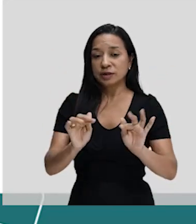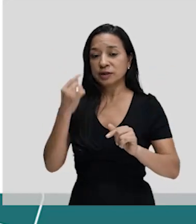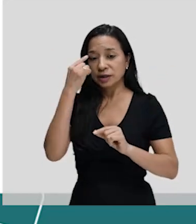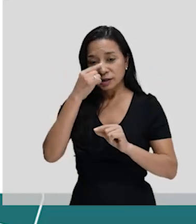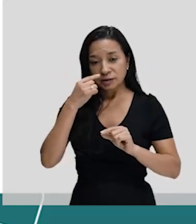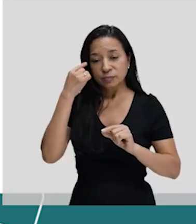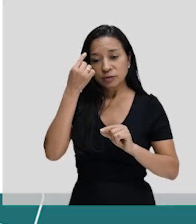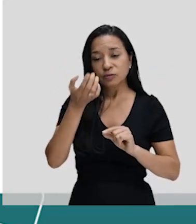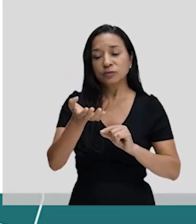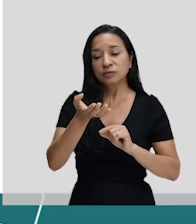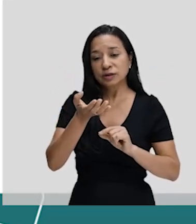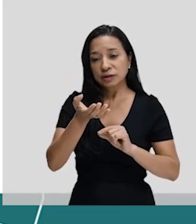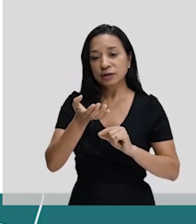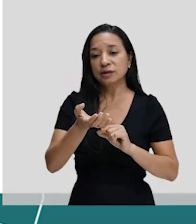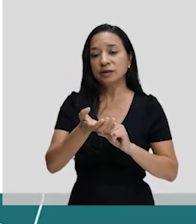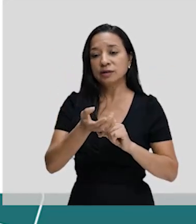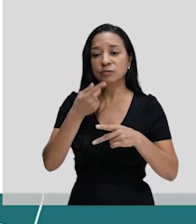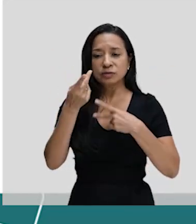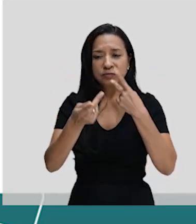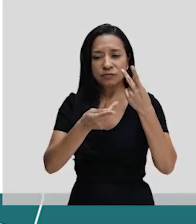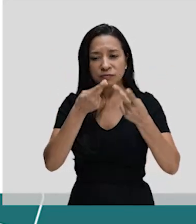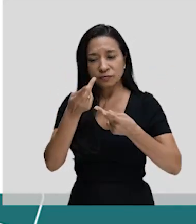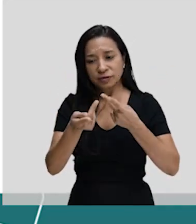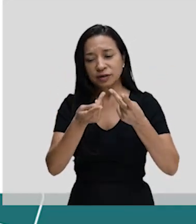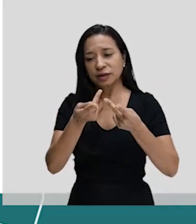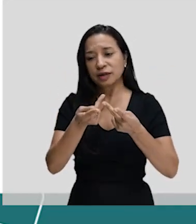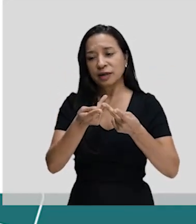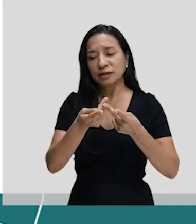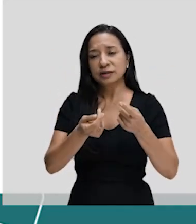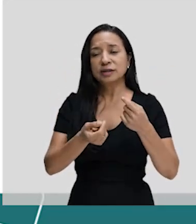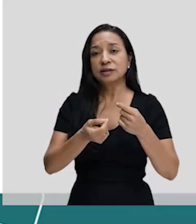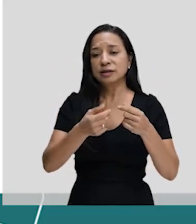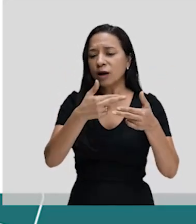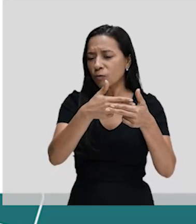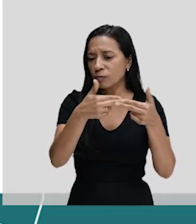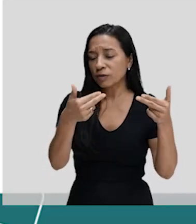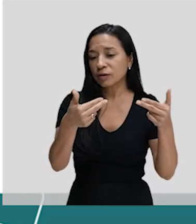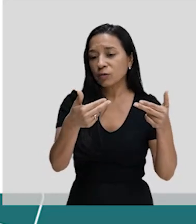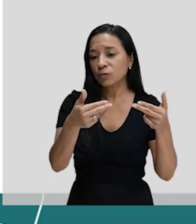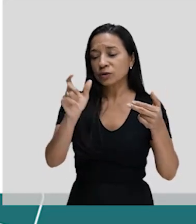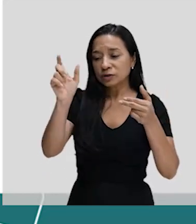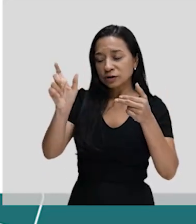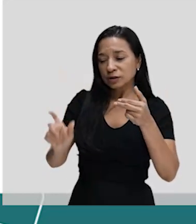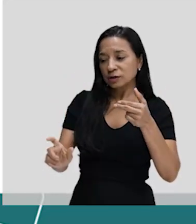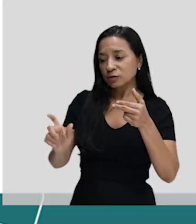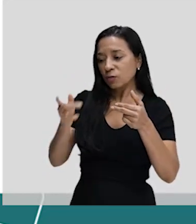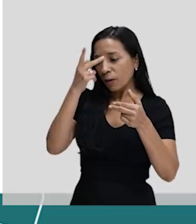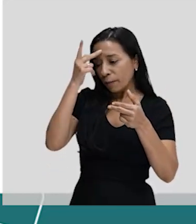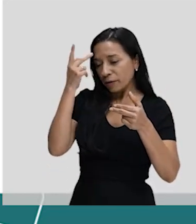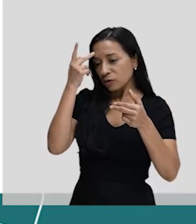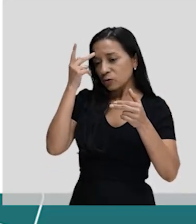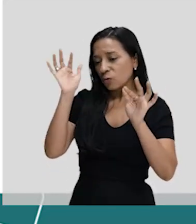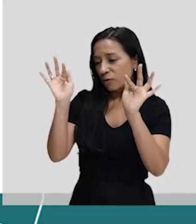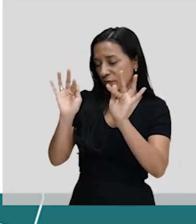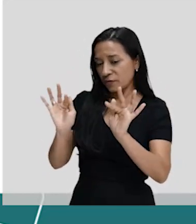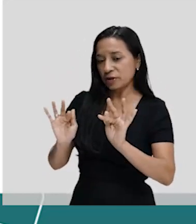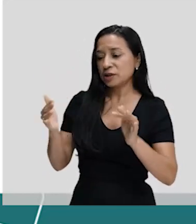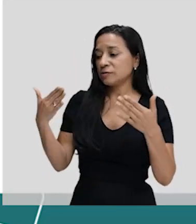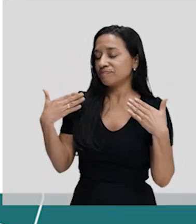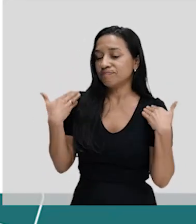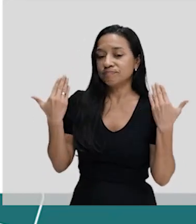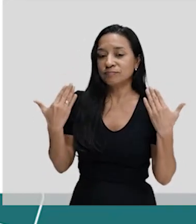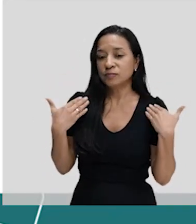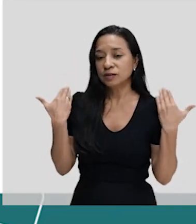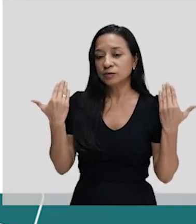que algo ou alguém deixou determinada pessoa com um certo estado de ânimo ou que algo ou